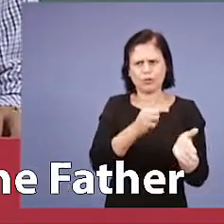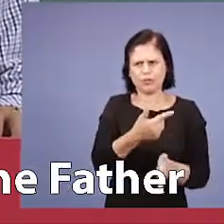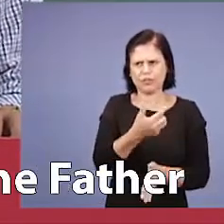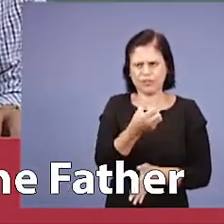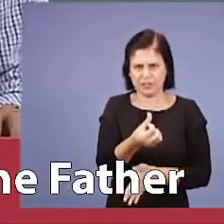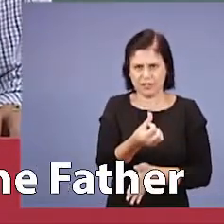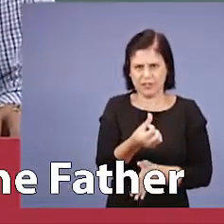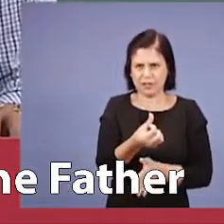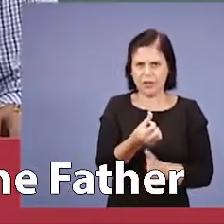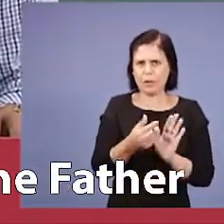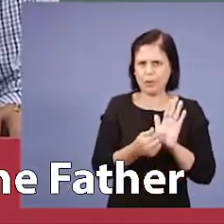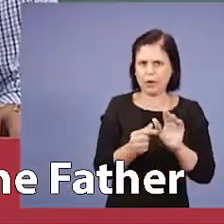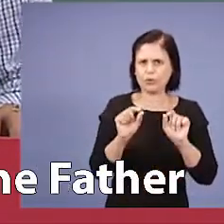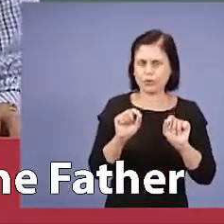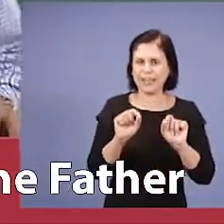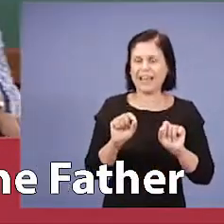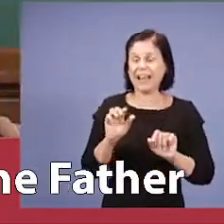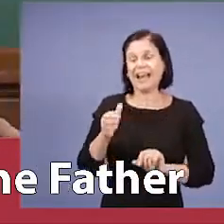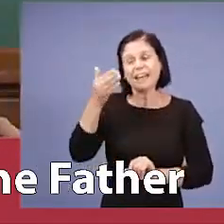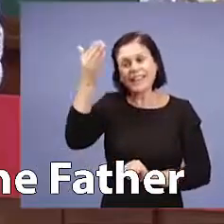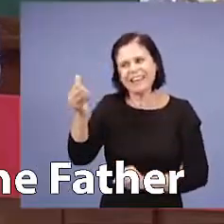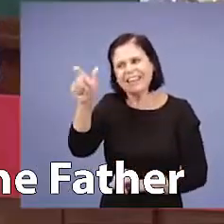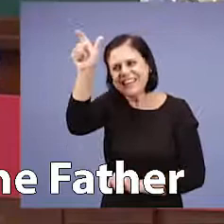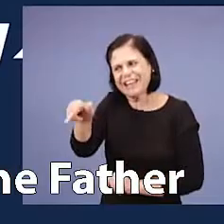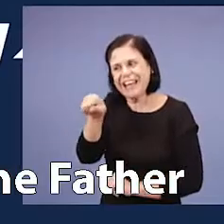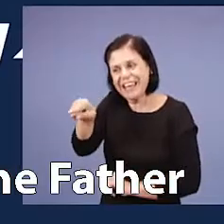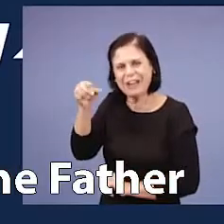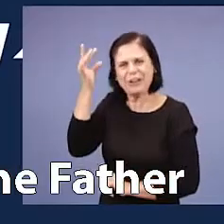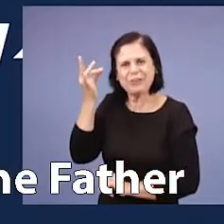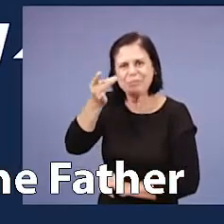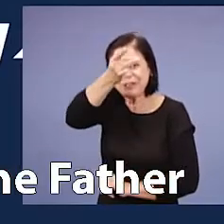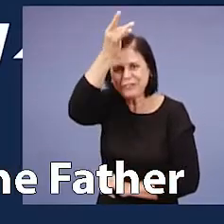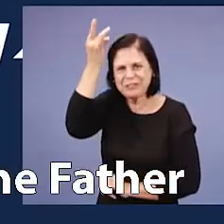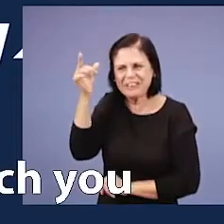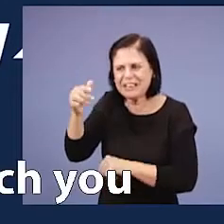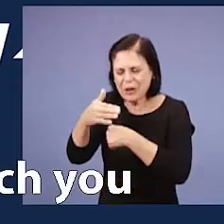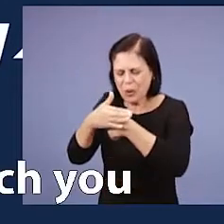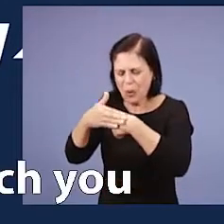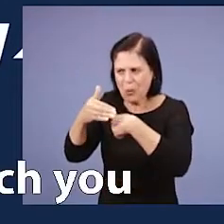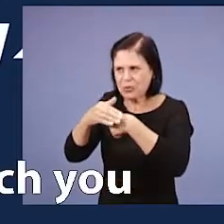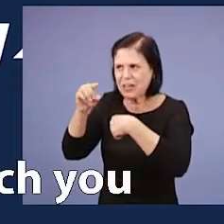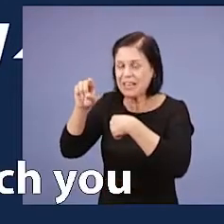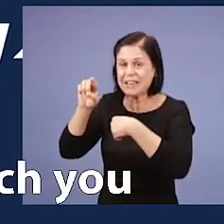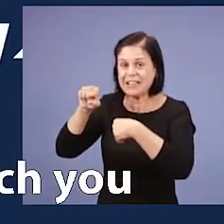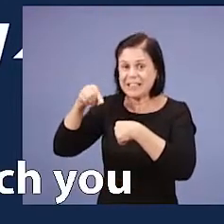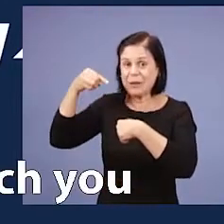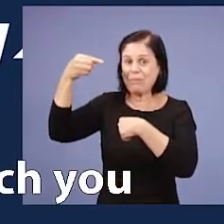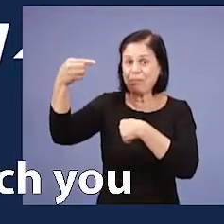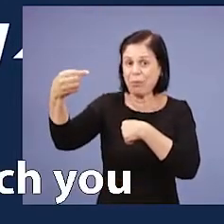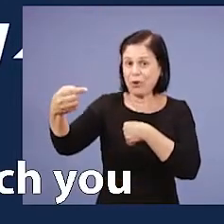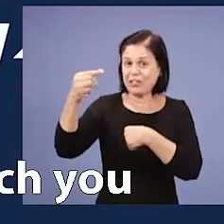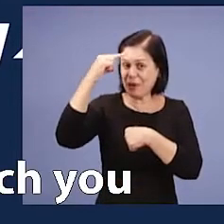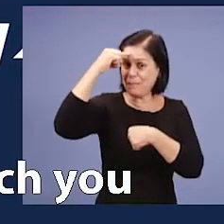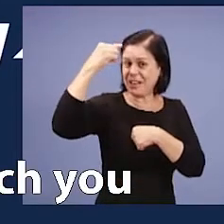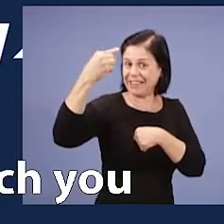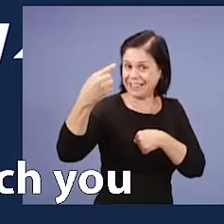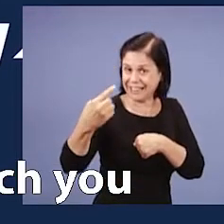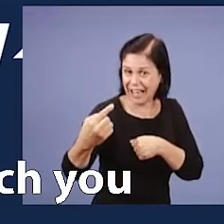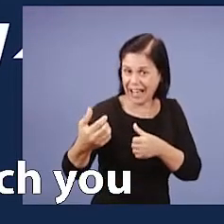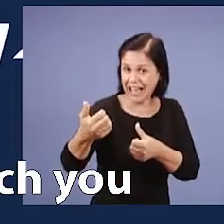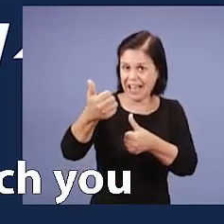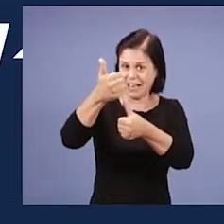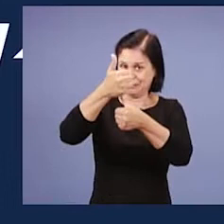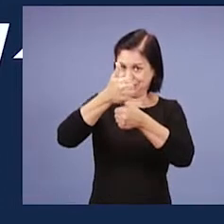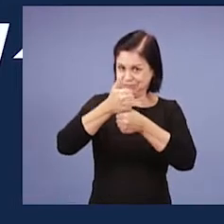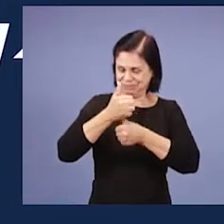aquele consolador o espírito santo que o pai enviará em meu nome e se